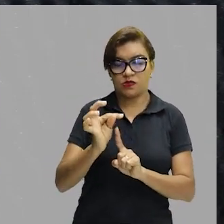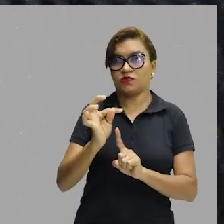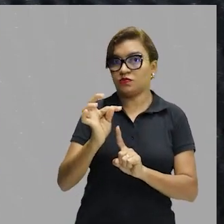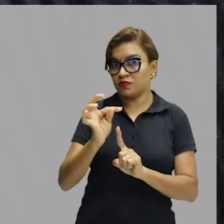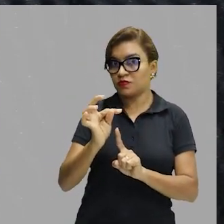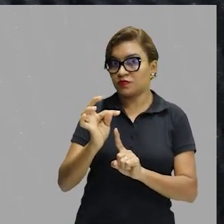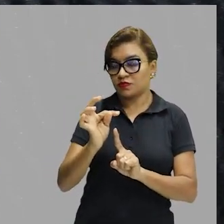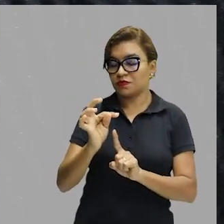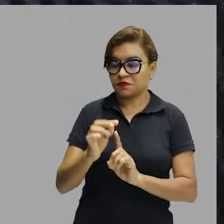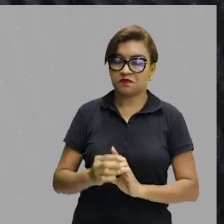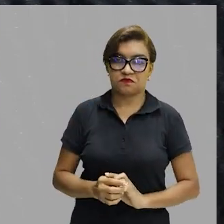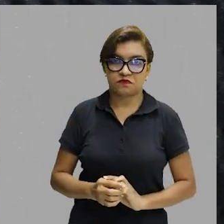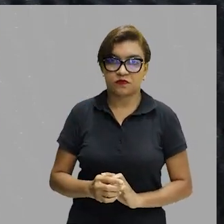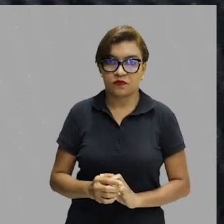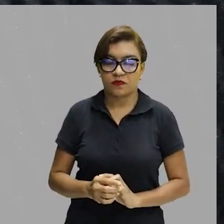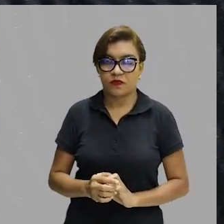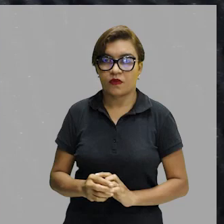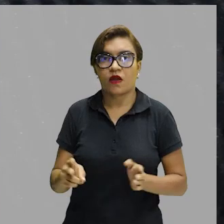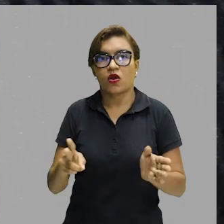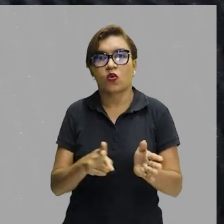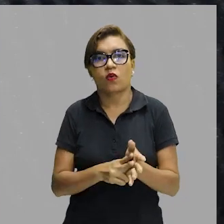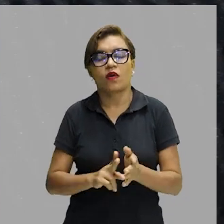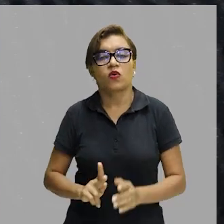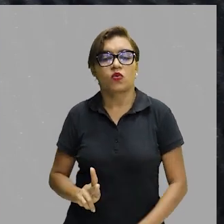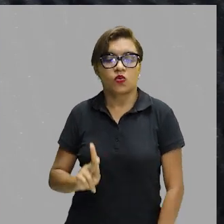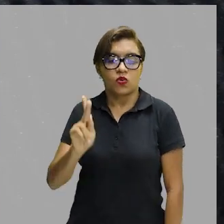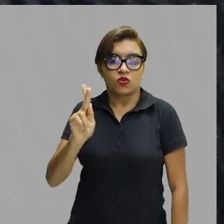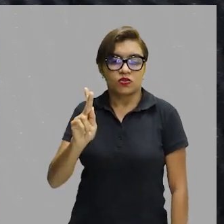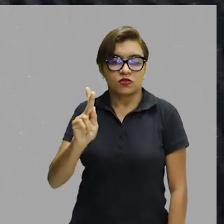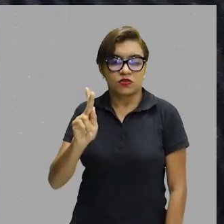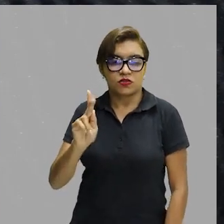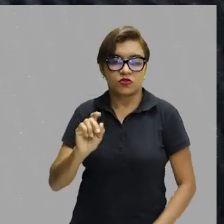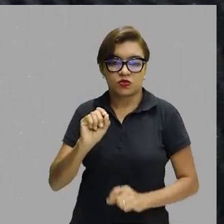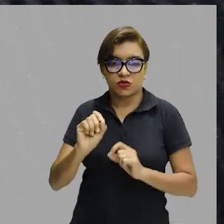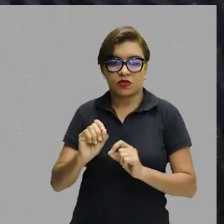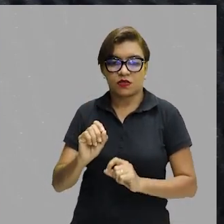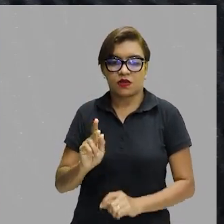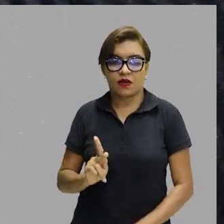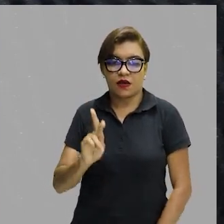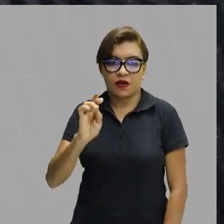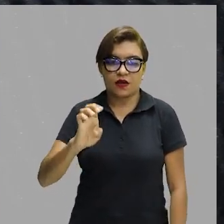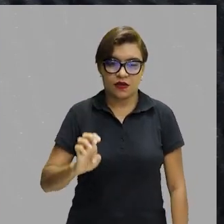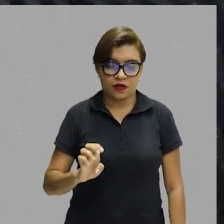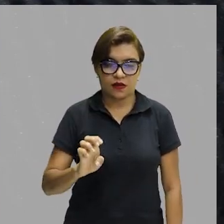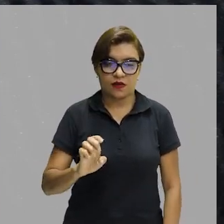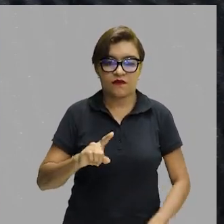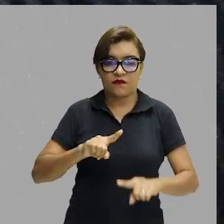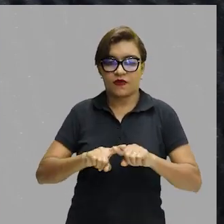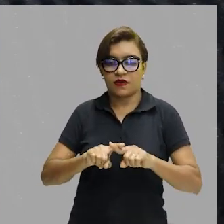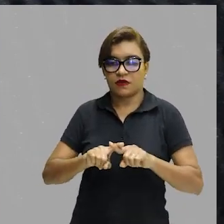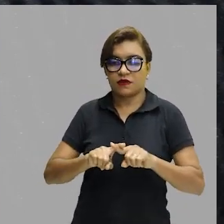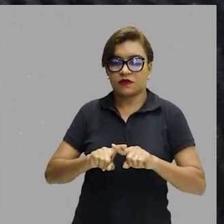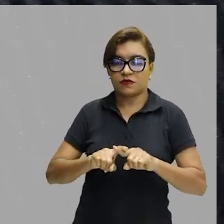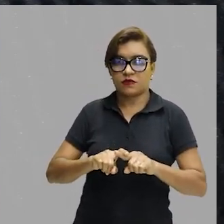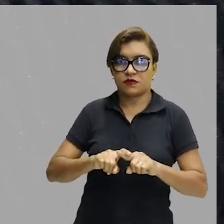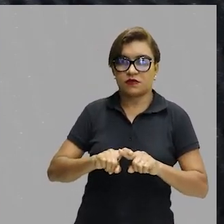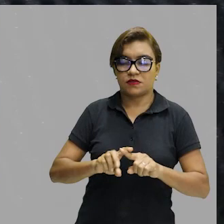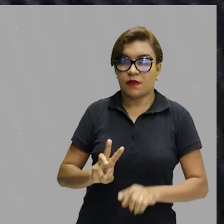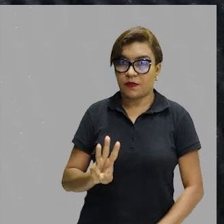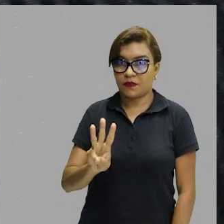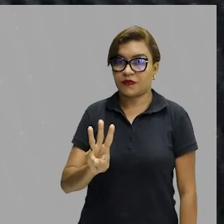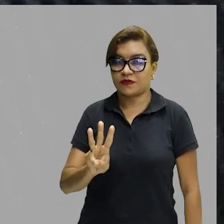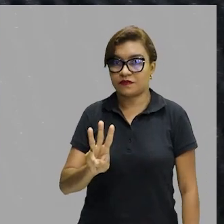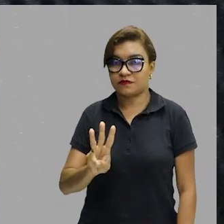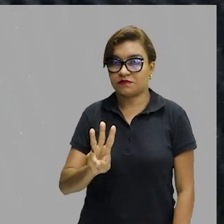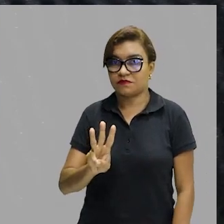o quê? Vai ser igual a constante ebuliométrica molar, KE, vezes a molalidade. Turma,